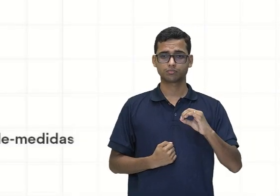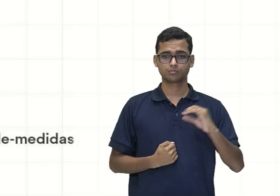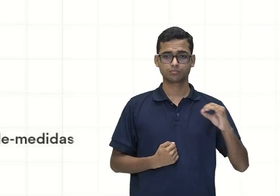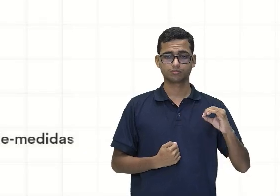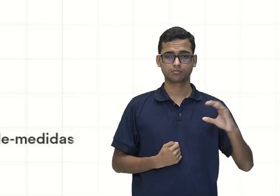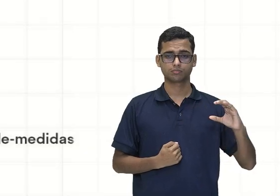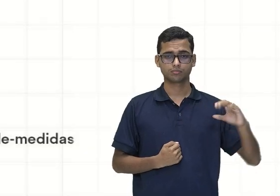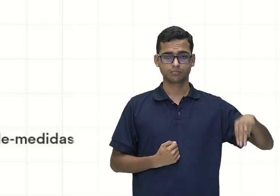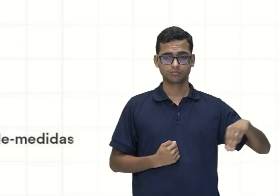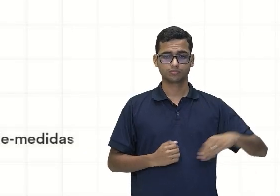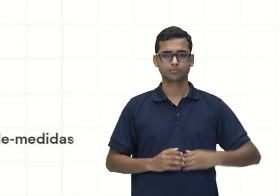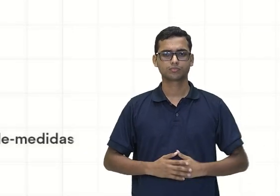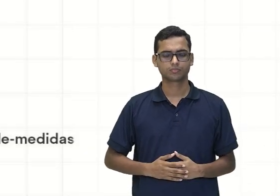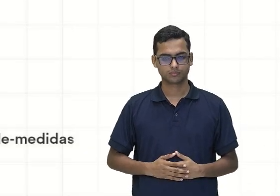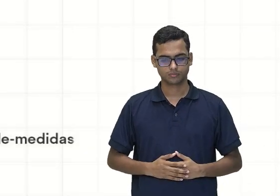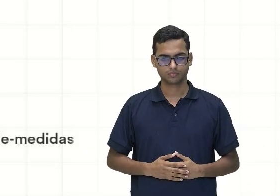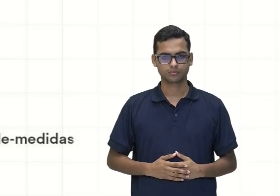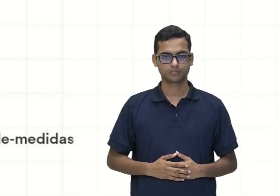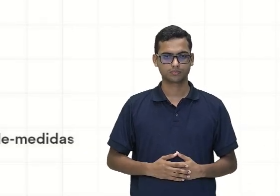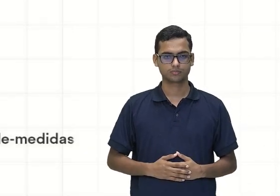100 centímetros,